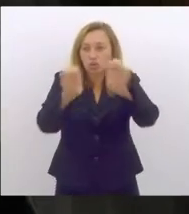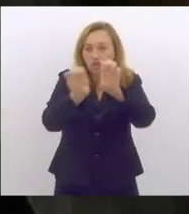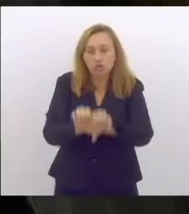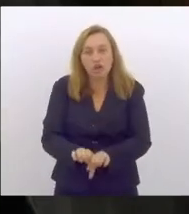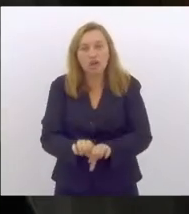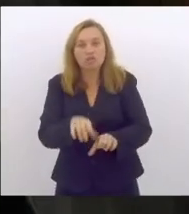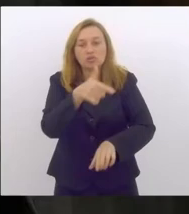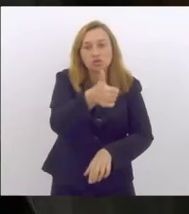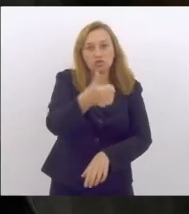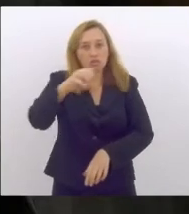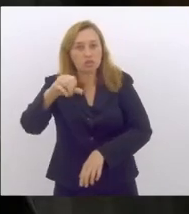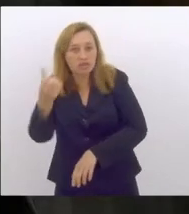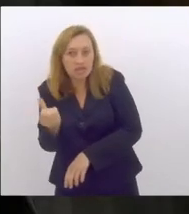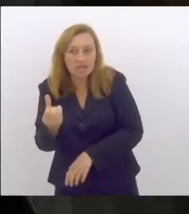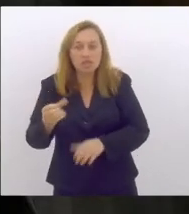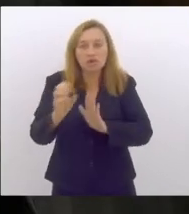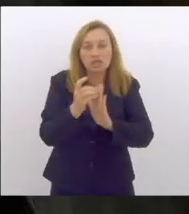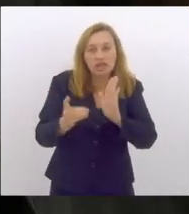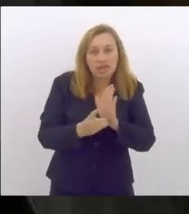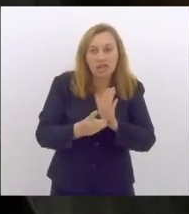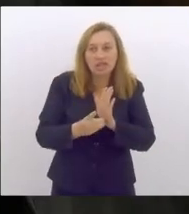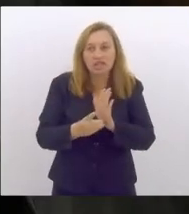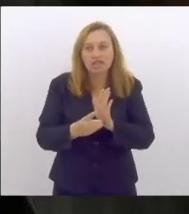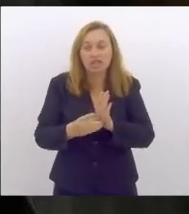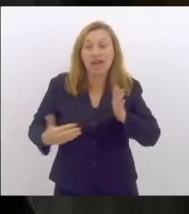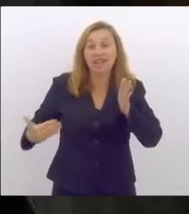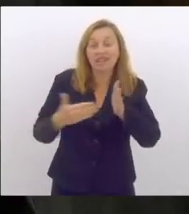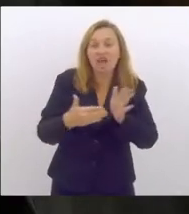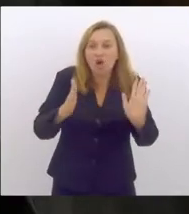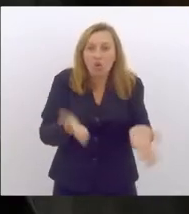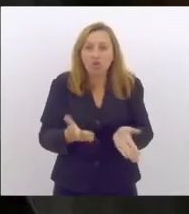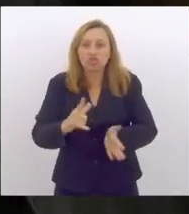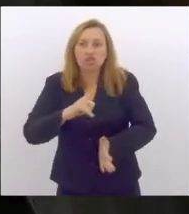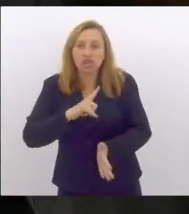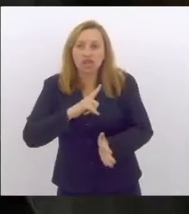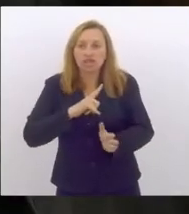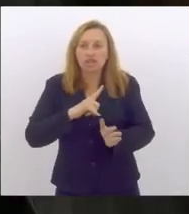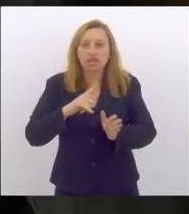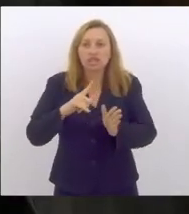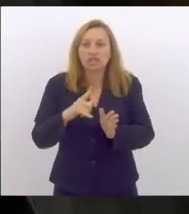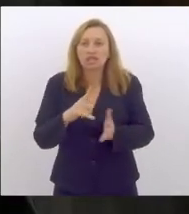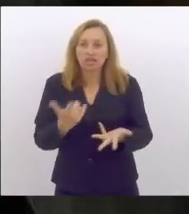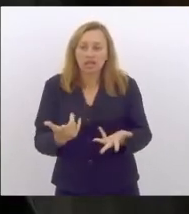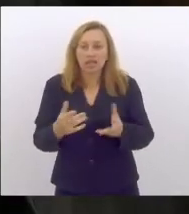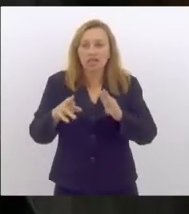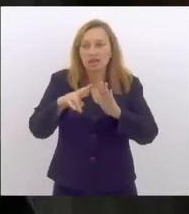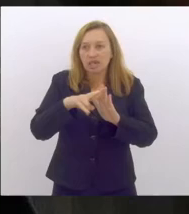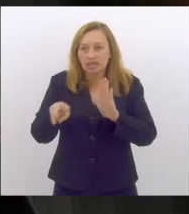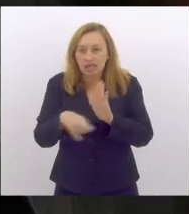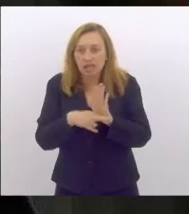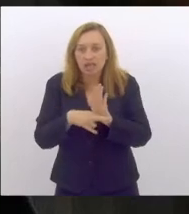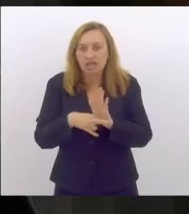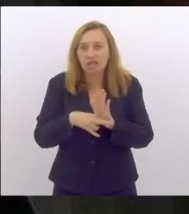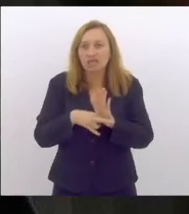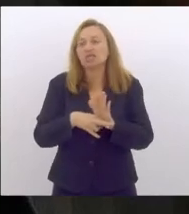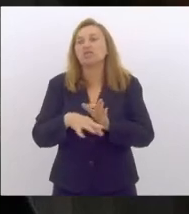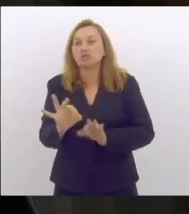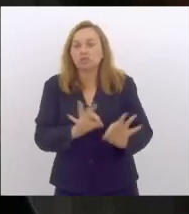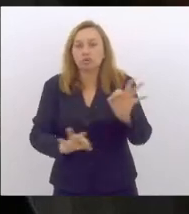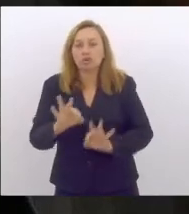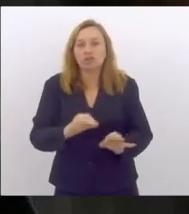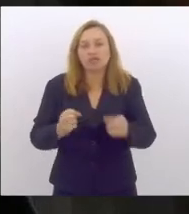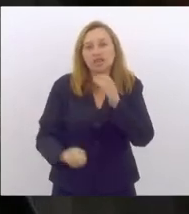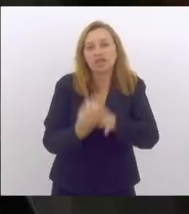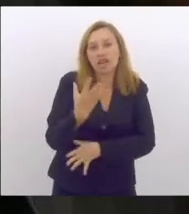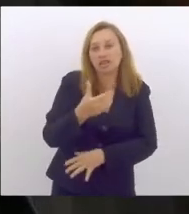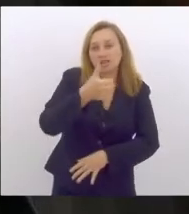2006 o Decreto que está em figura até hoje que fique só as diretrizes do funcionamento do programa que tinha sido criado em 94